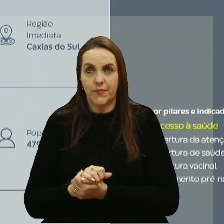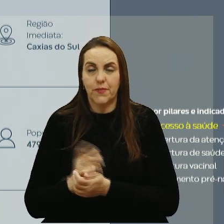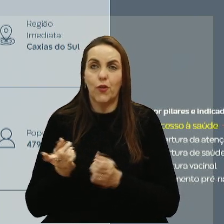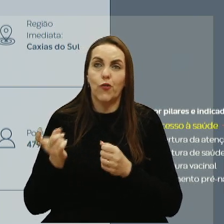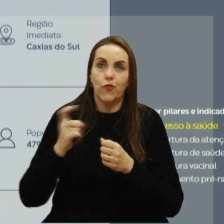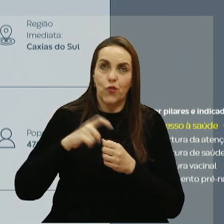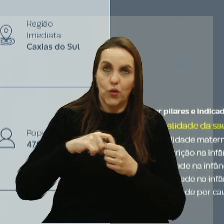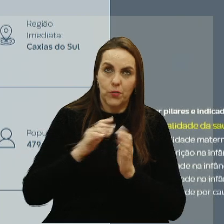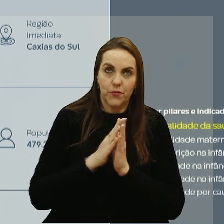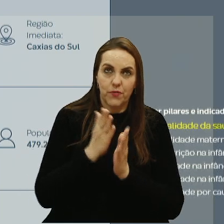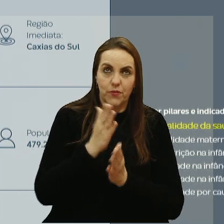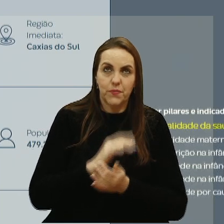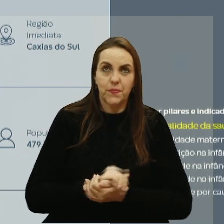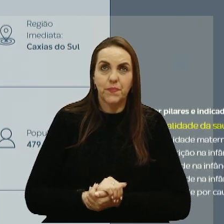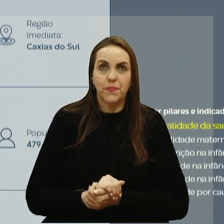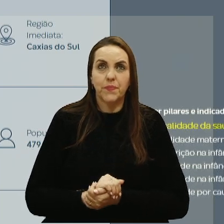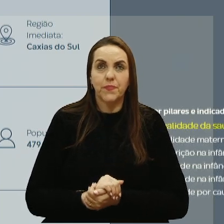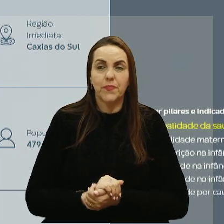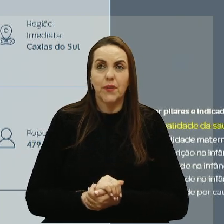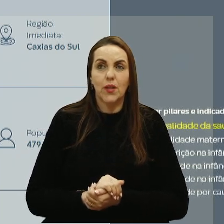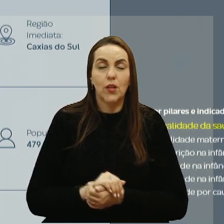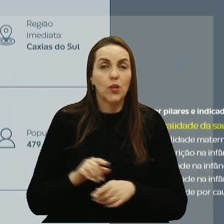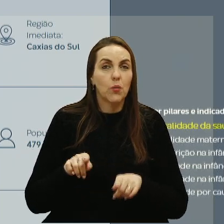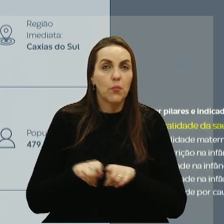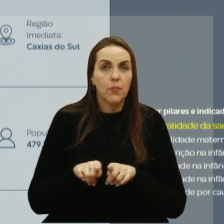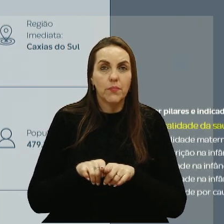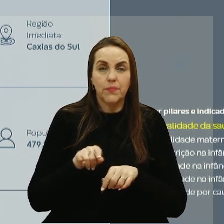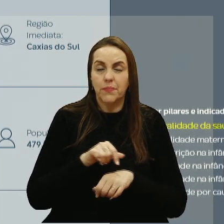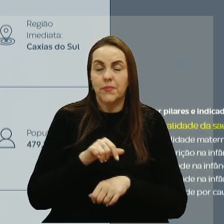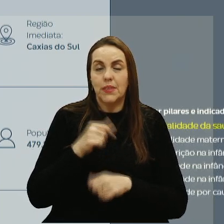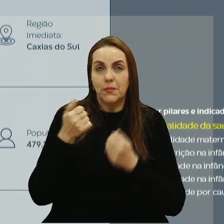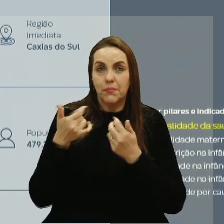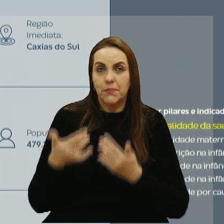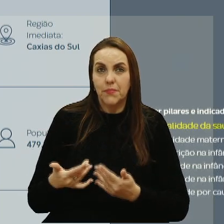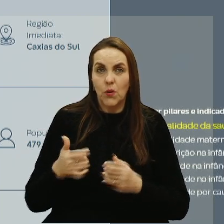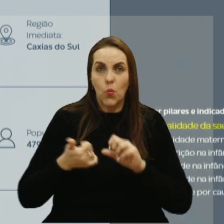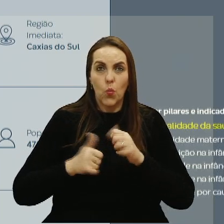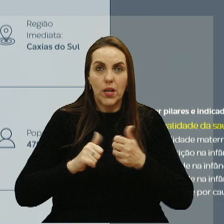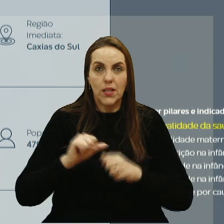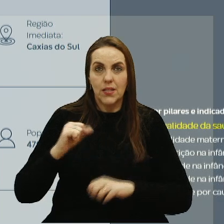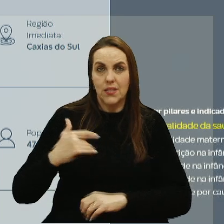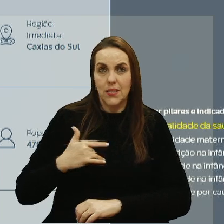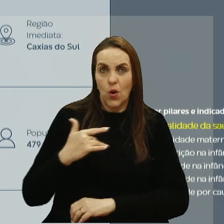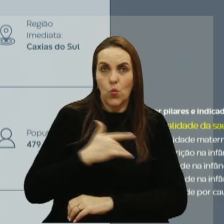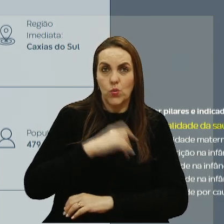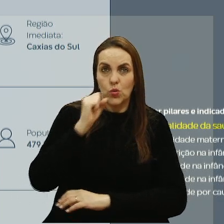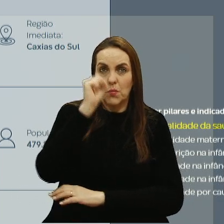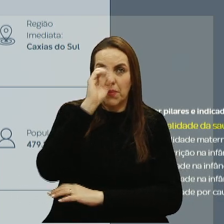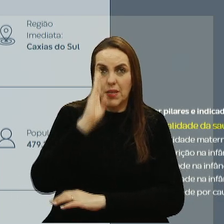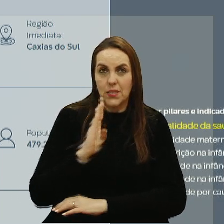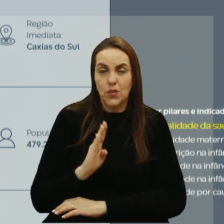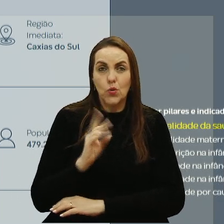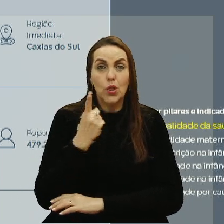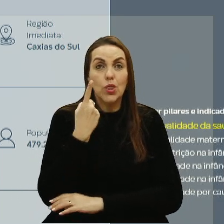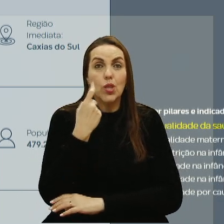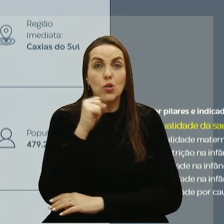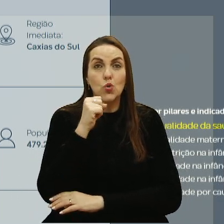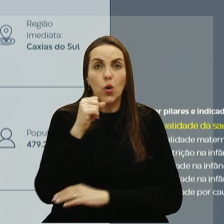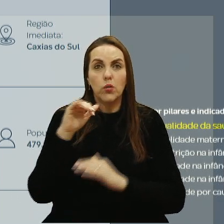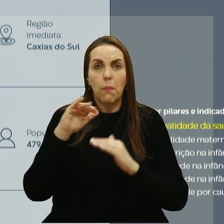lá. E quando a gente fala em qualidade de saúde em nível de Brasil, nós caímos 18